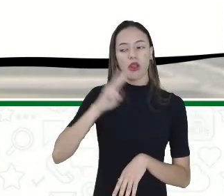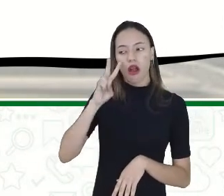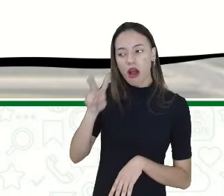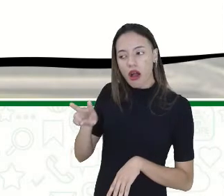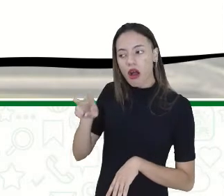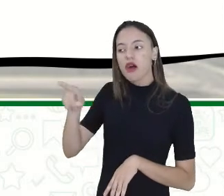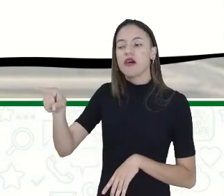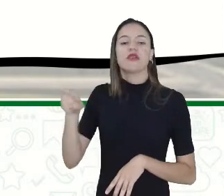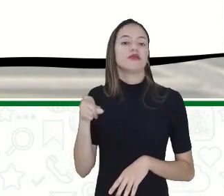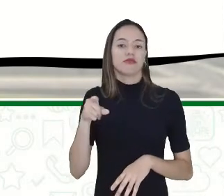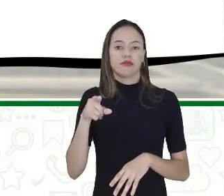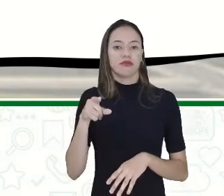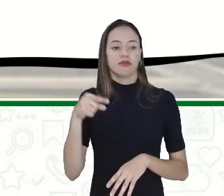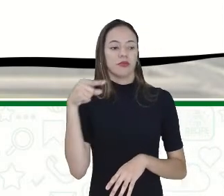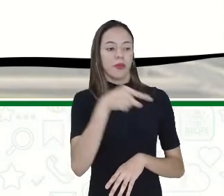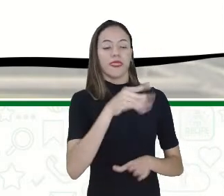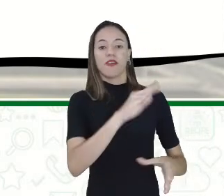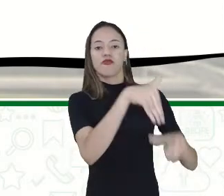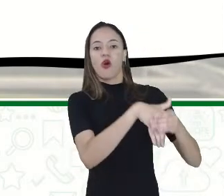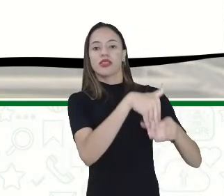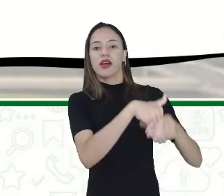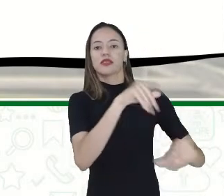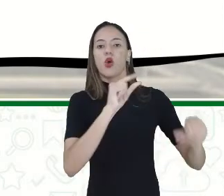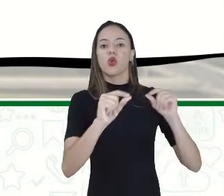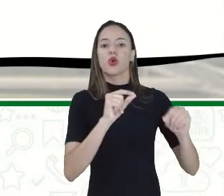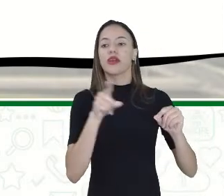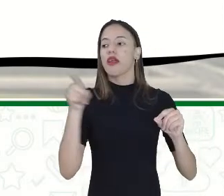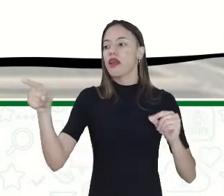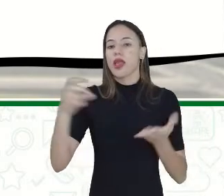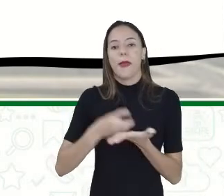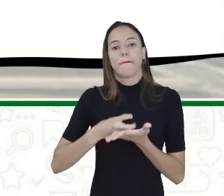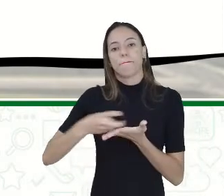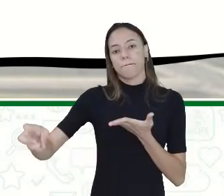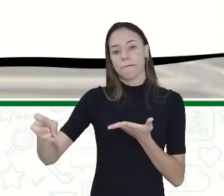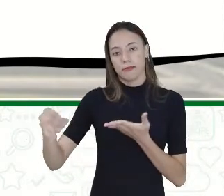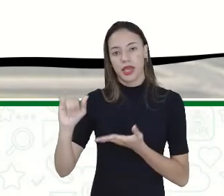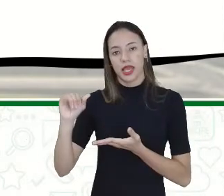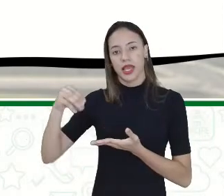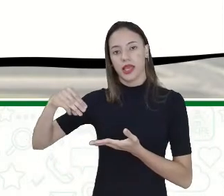um possível processo, né, de impedimento, né, o impeachment, né,